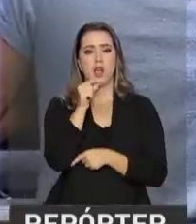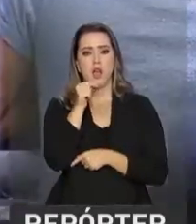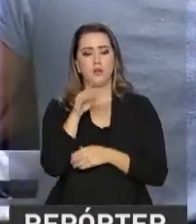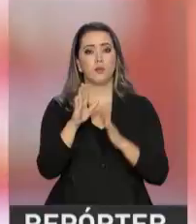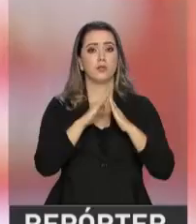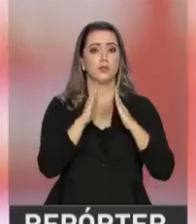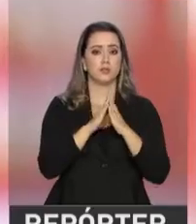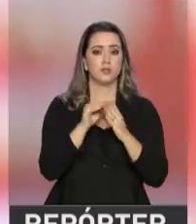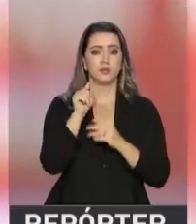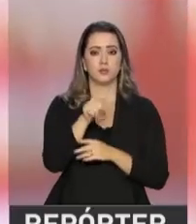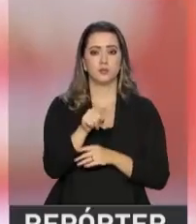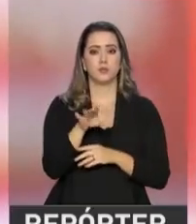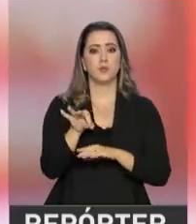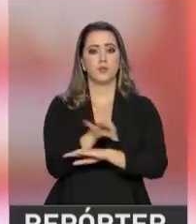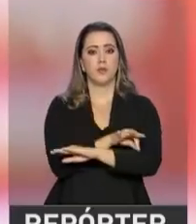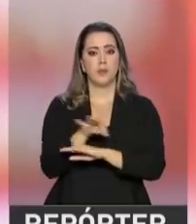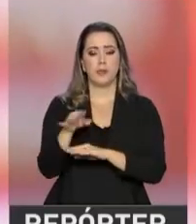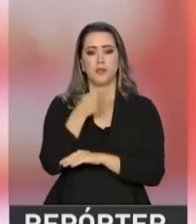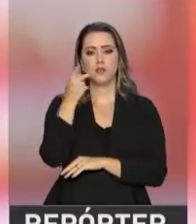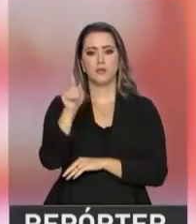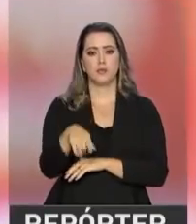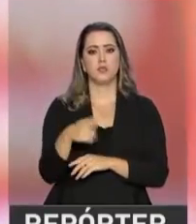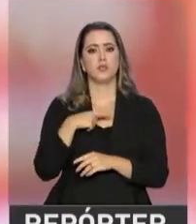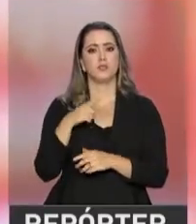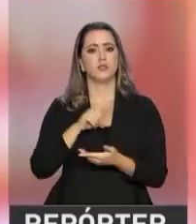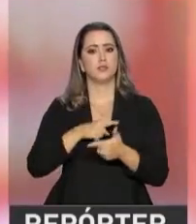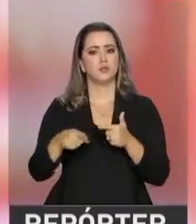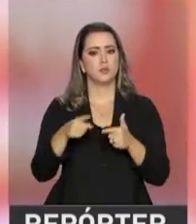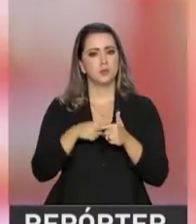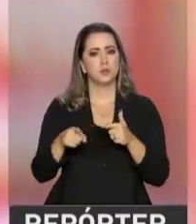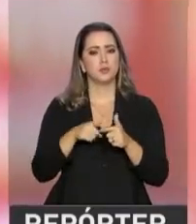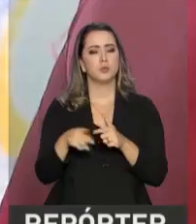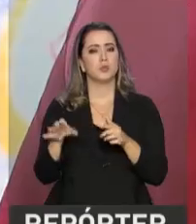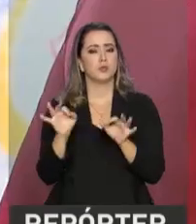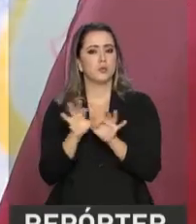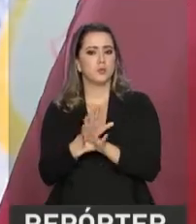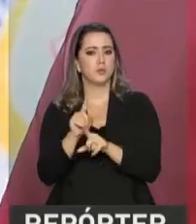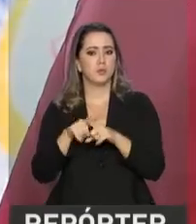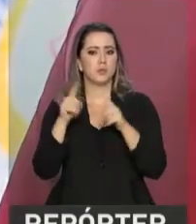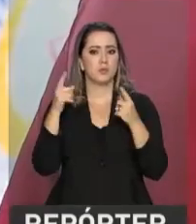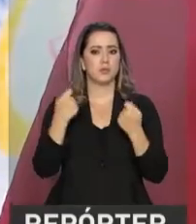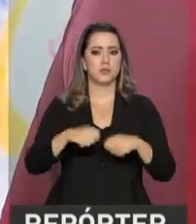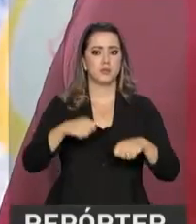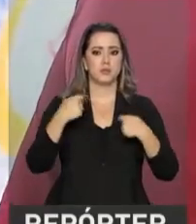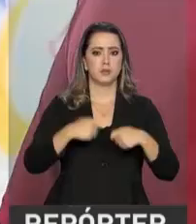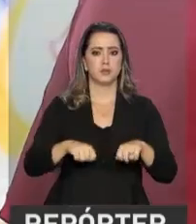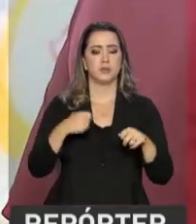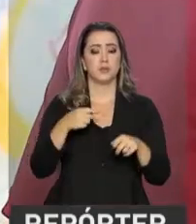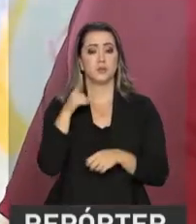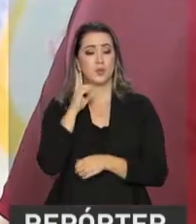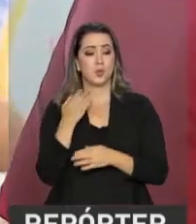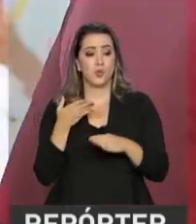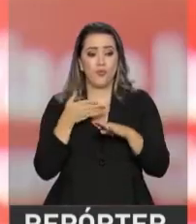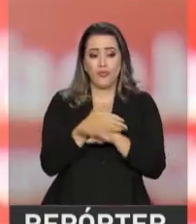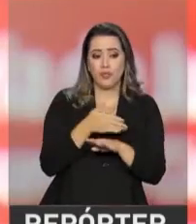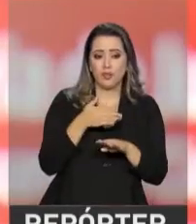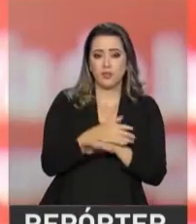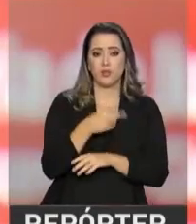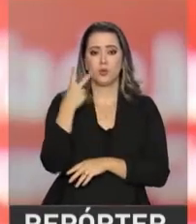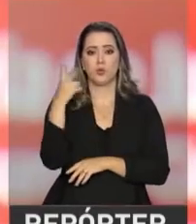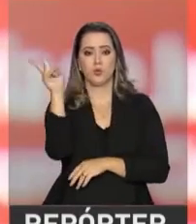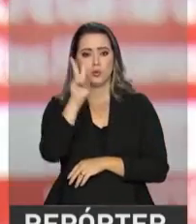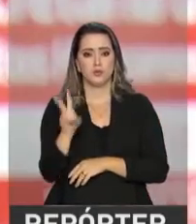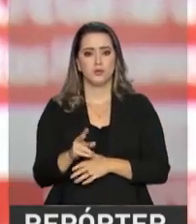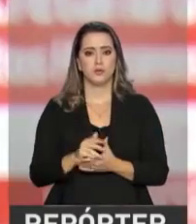residência o engenheiro conta que teve os problemas resolvidos mas que foi necessário virar unidade duas